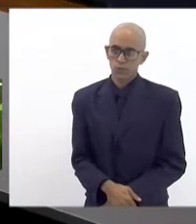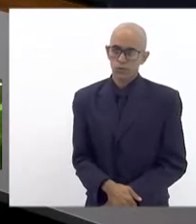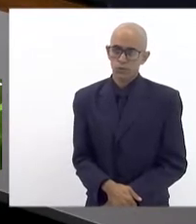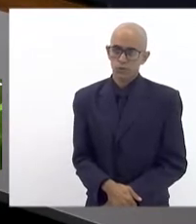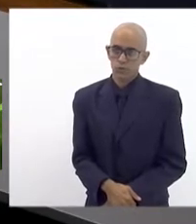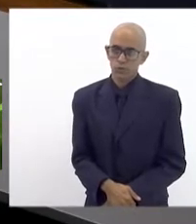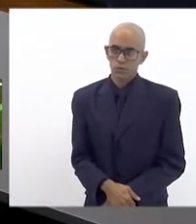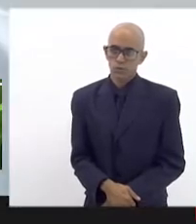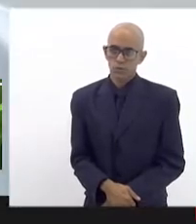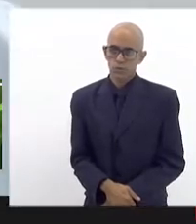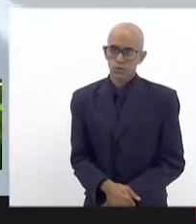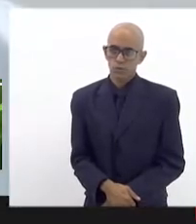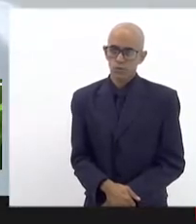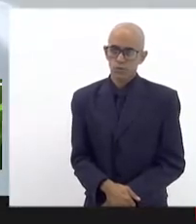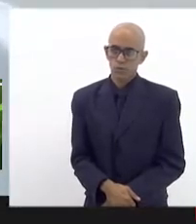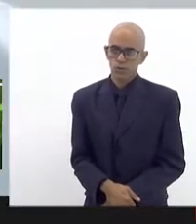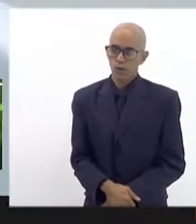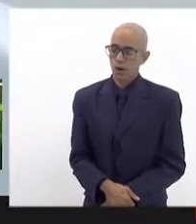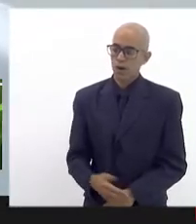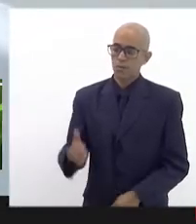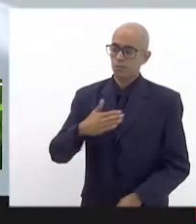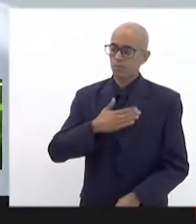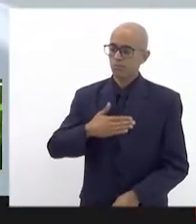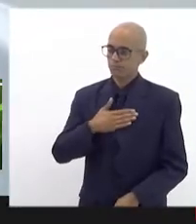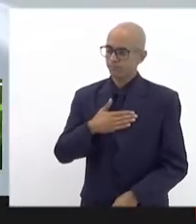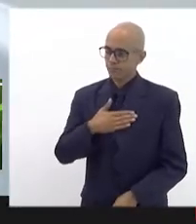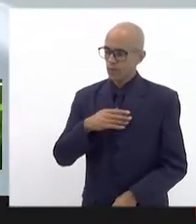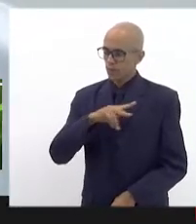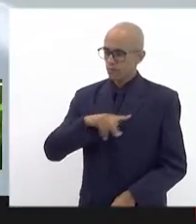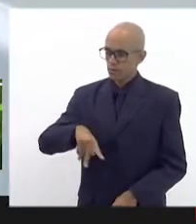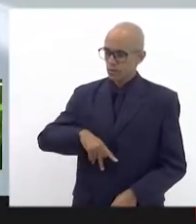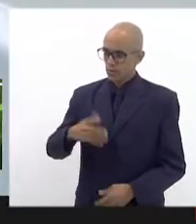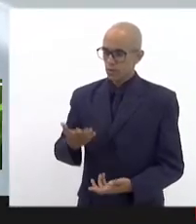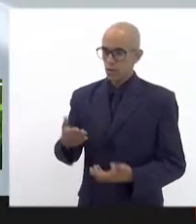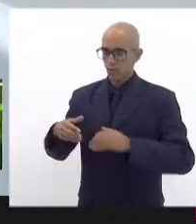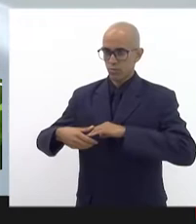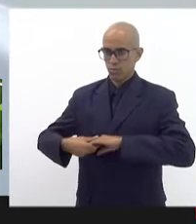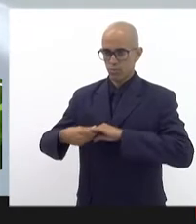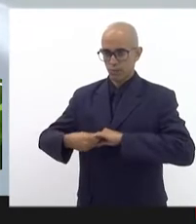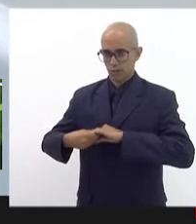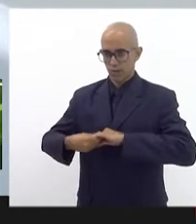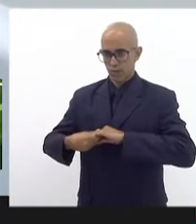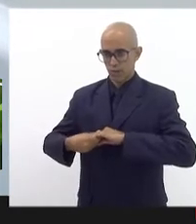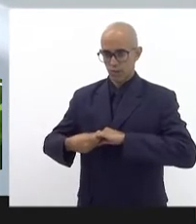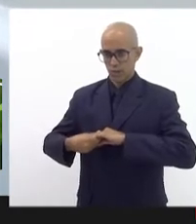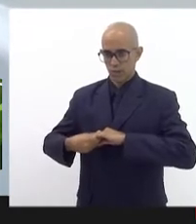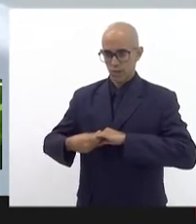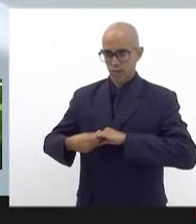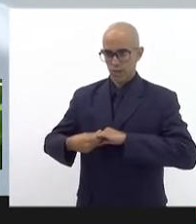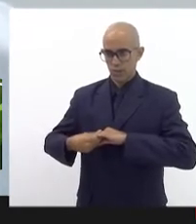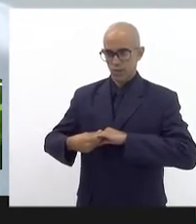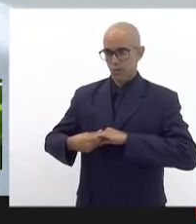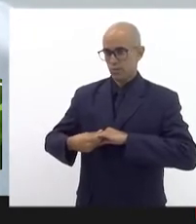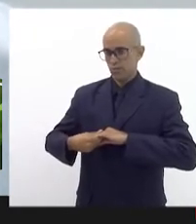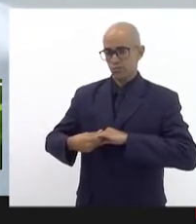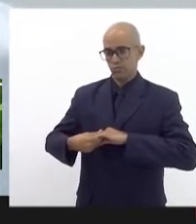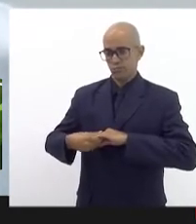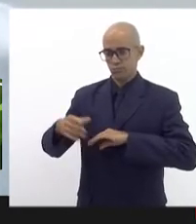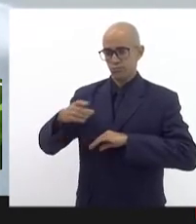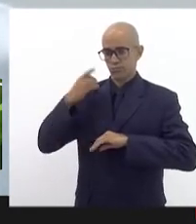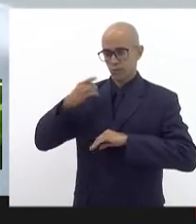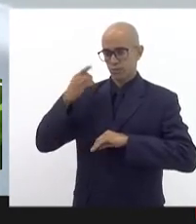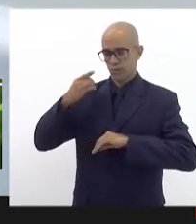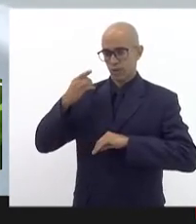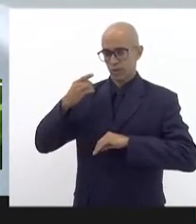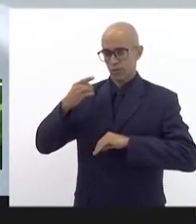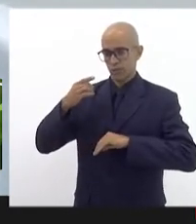Meu caro presidente, quero cumprimentá-lo, um grande atuante parlamentar, meu nobre